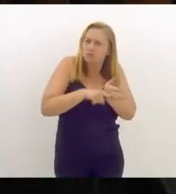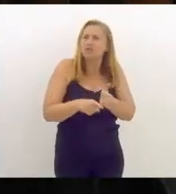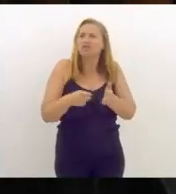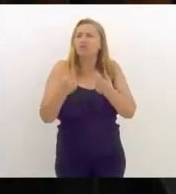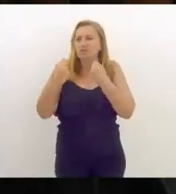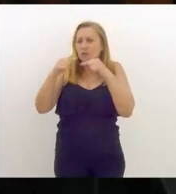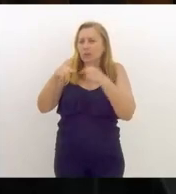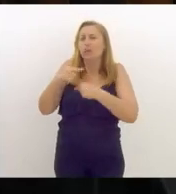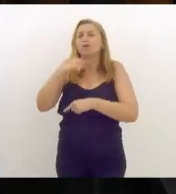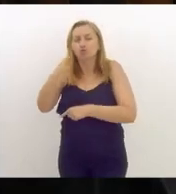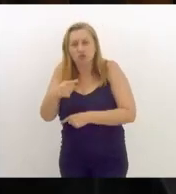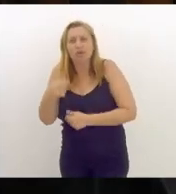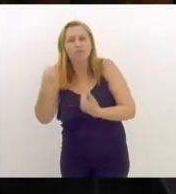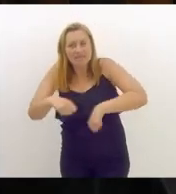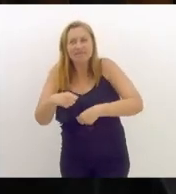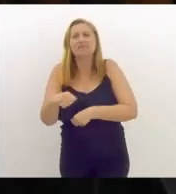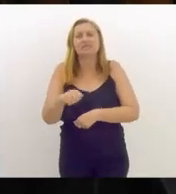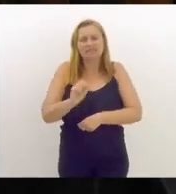precisa duvidar